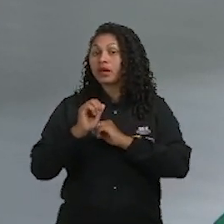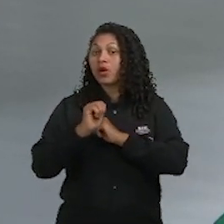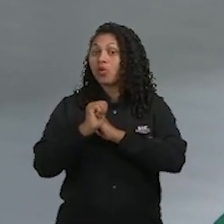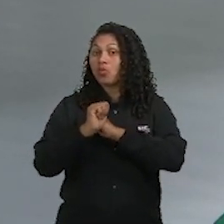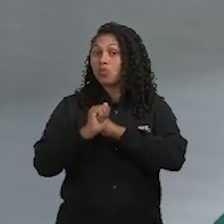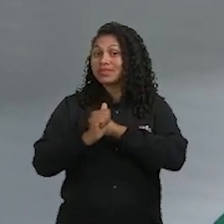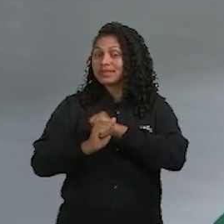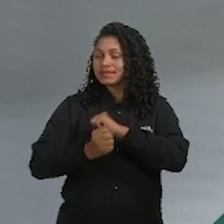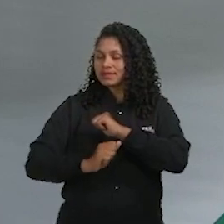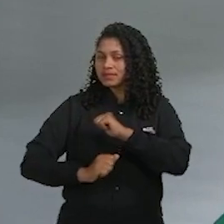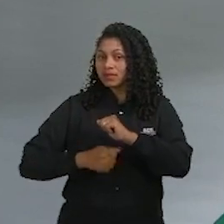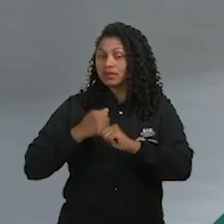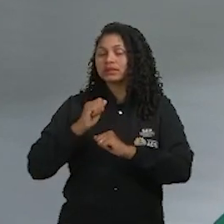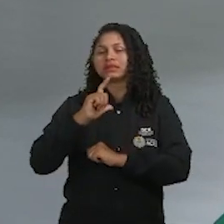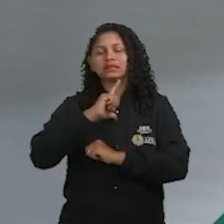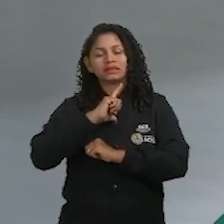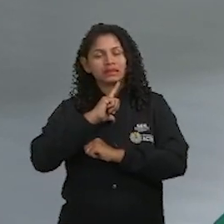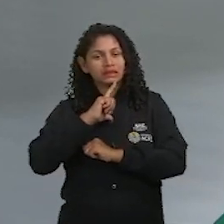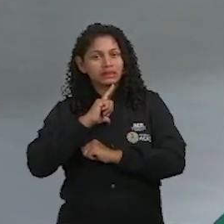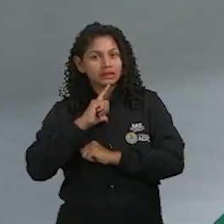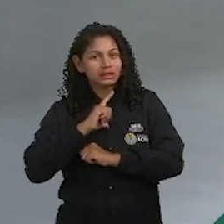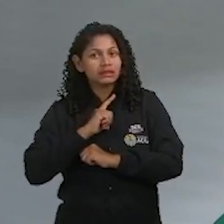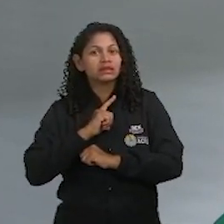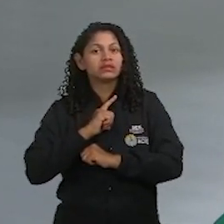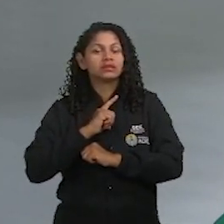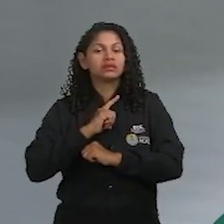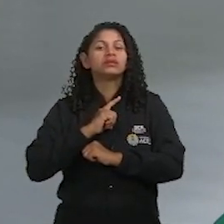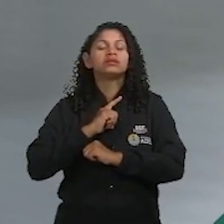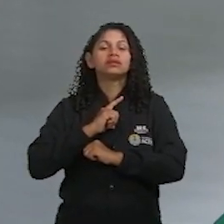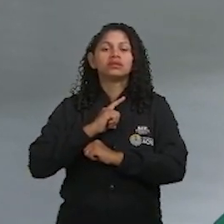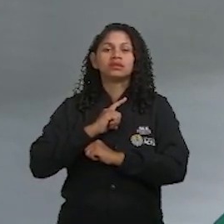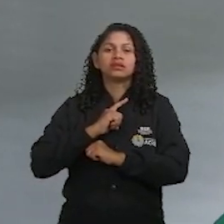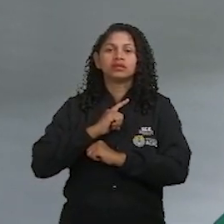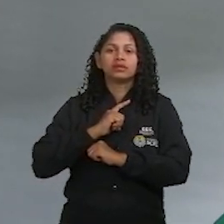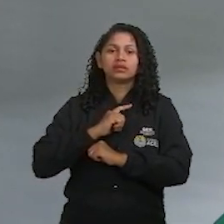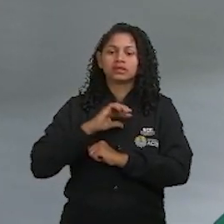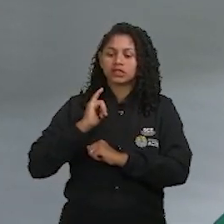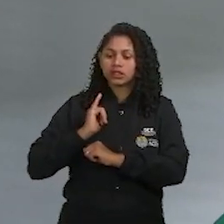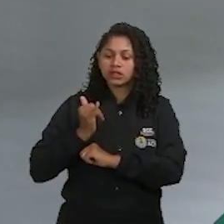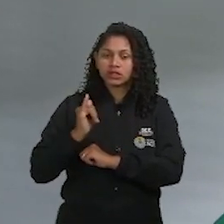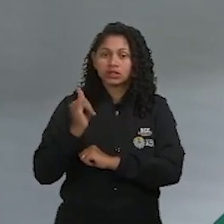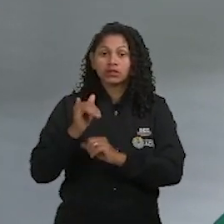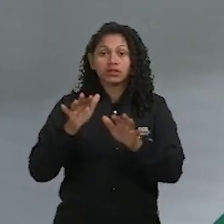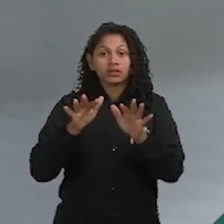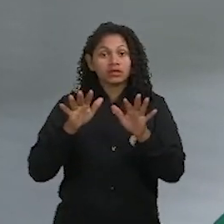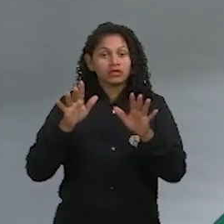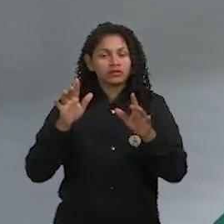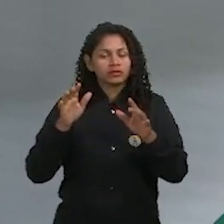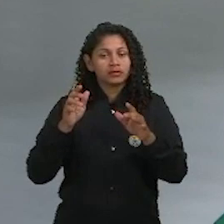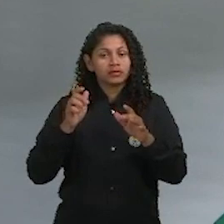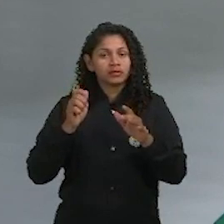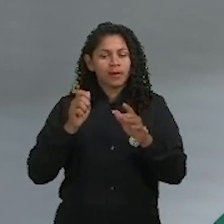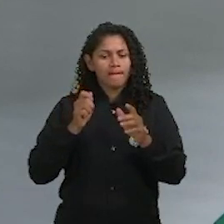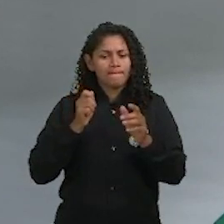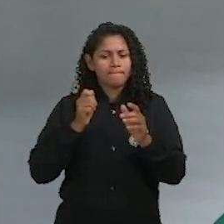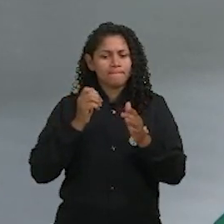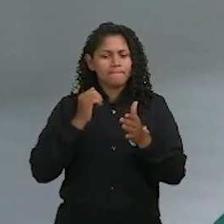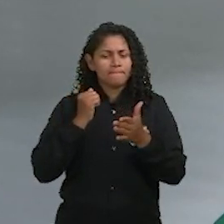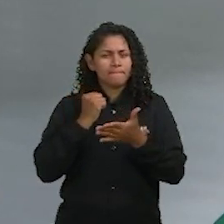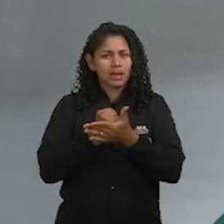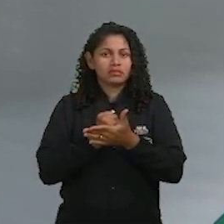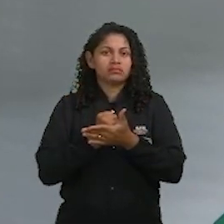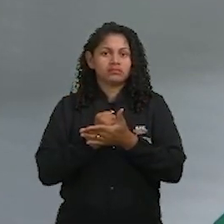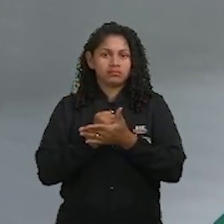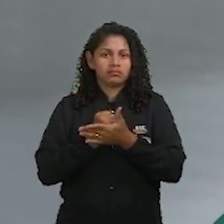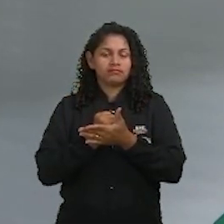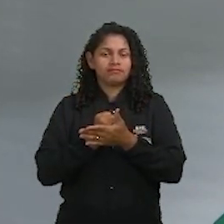possuir cargas fixas. O que são cargas fixas? Ele está ligado com outro elemento químico, ele já possui